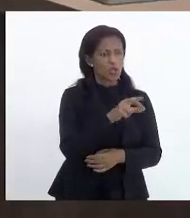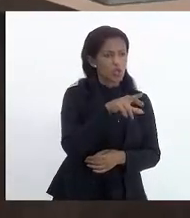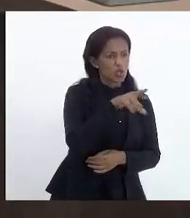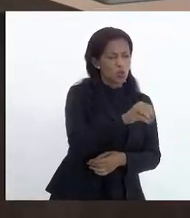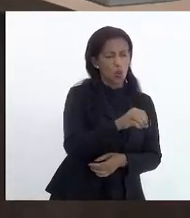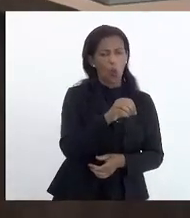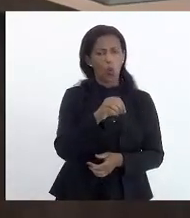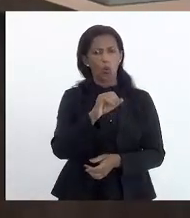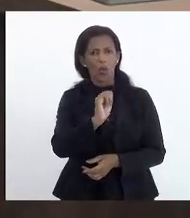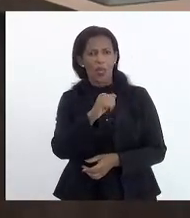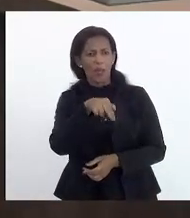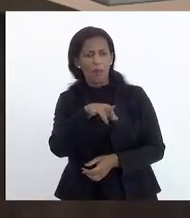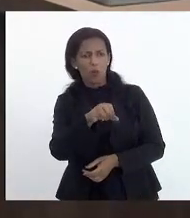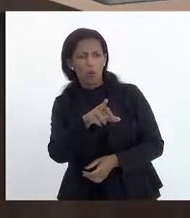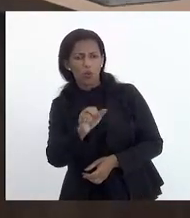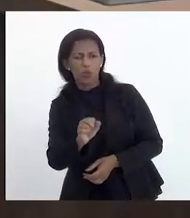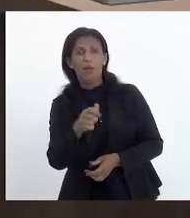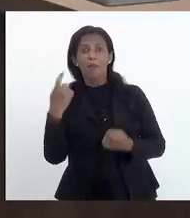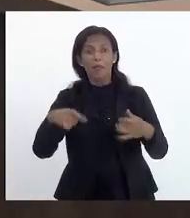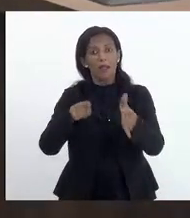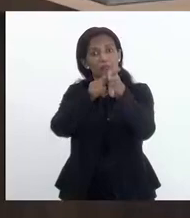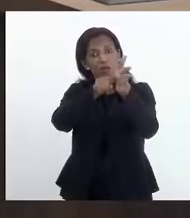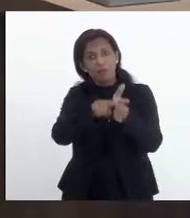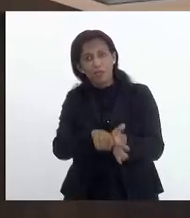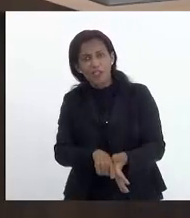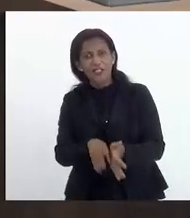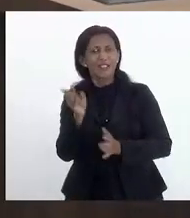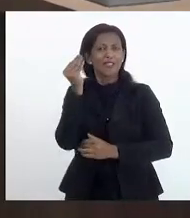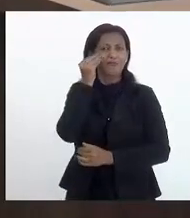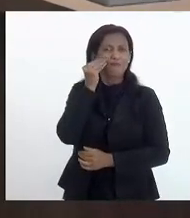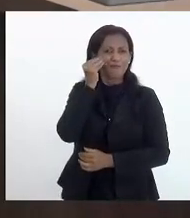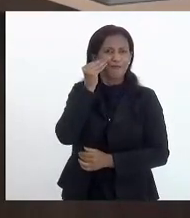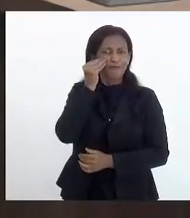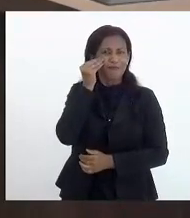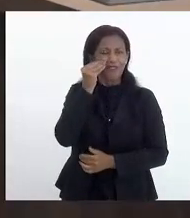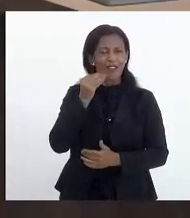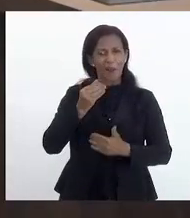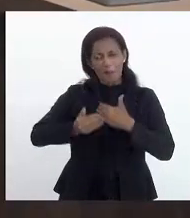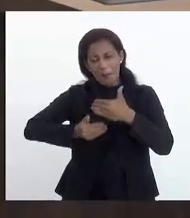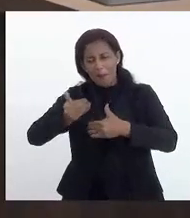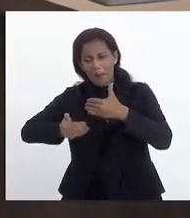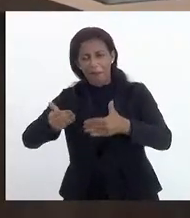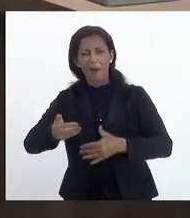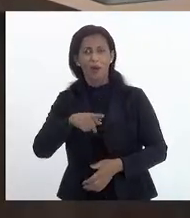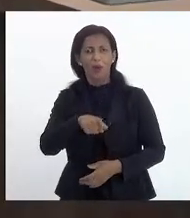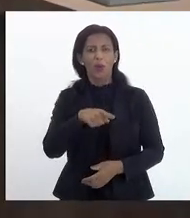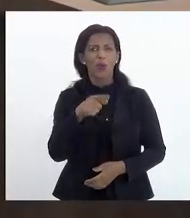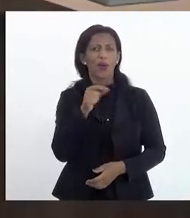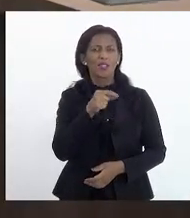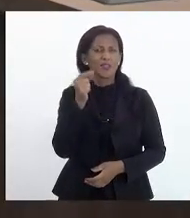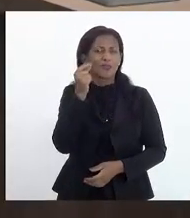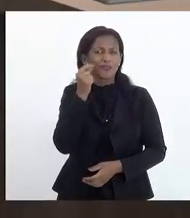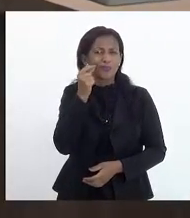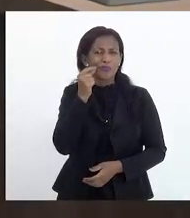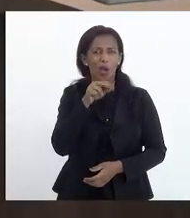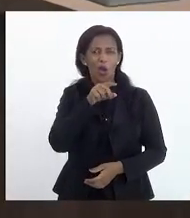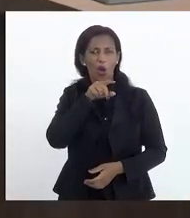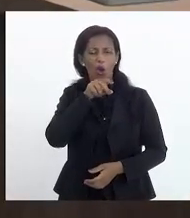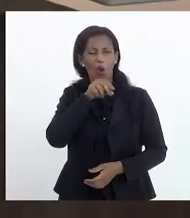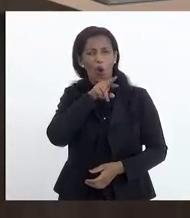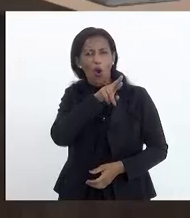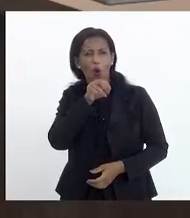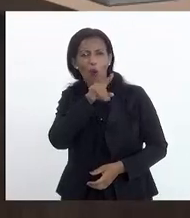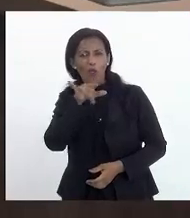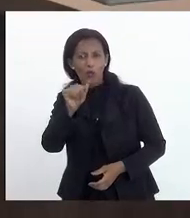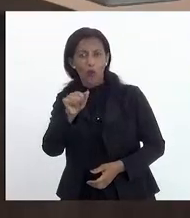imunologia, dependem das pesquisas experimentais, preliminares, com esses animais, com esses roedores. Isso será uma base não apenas